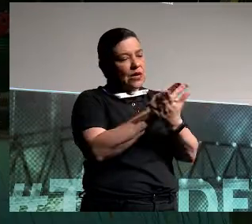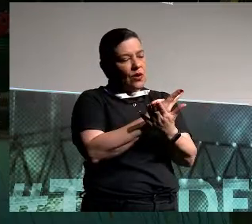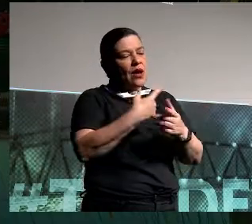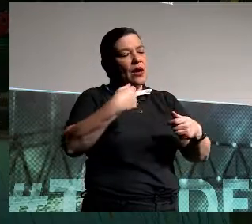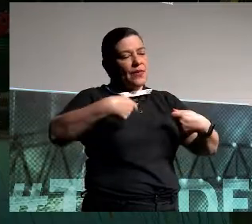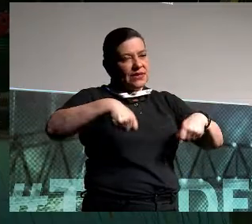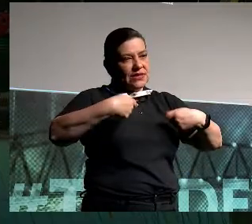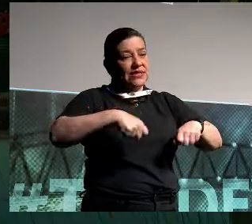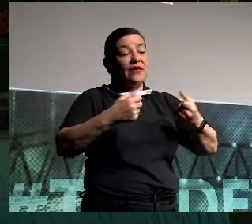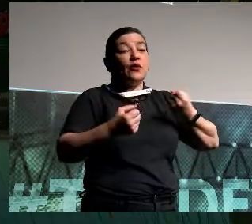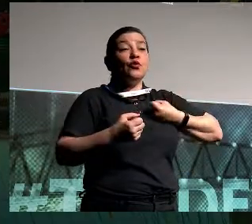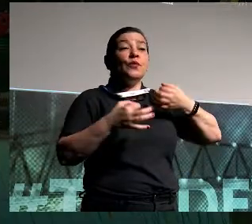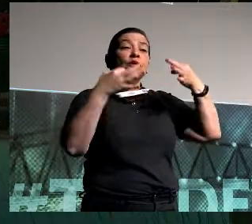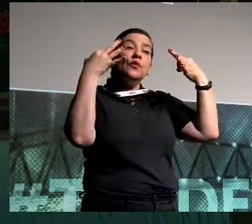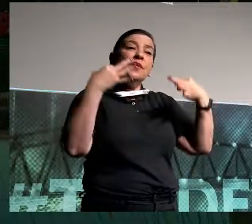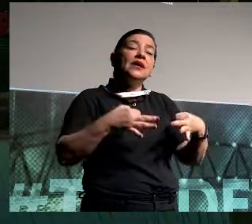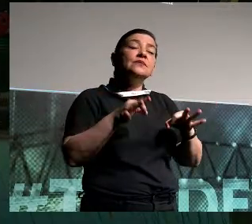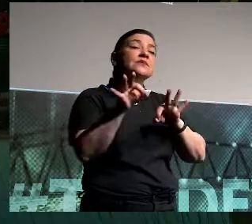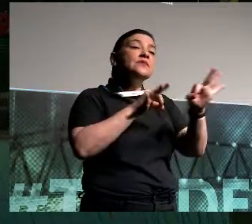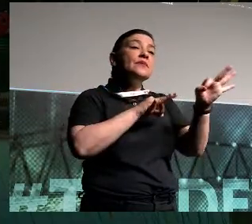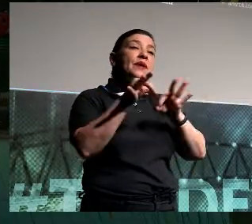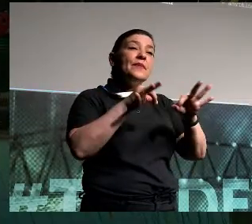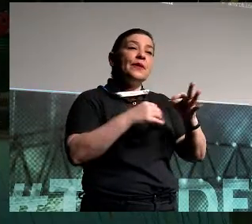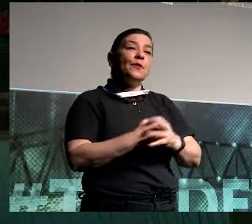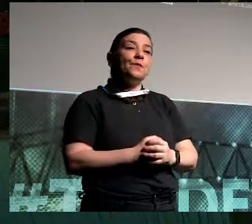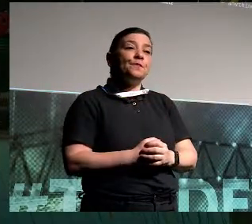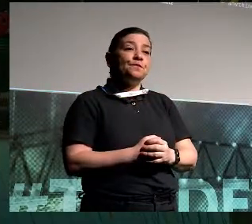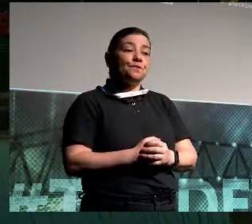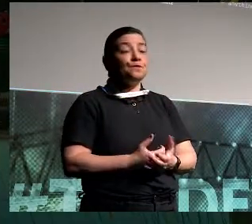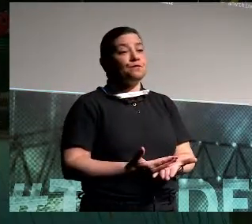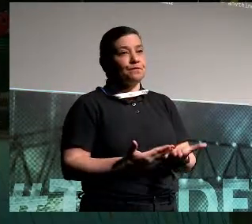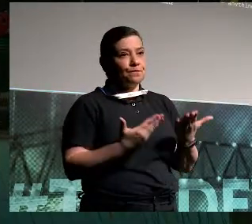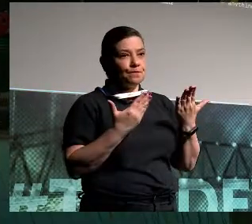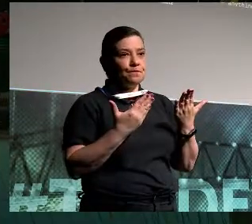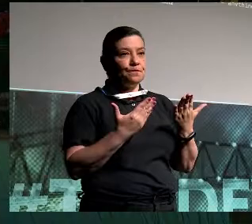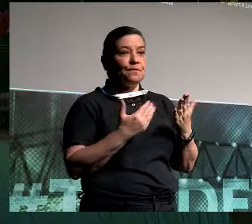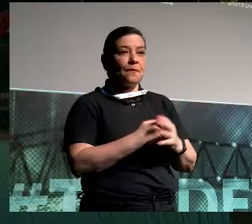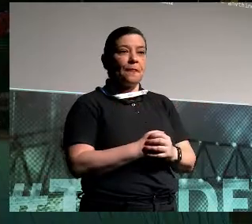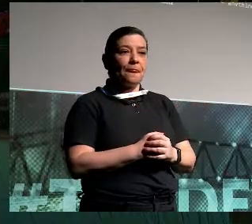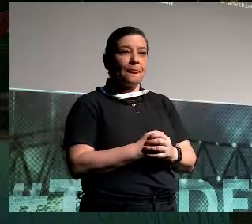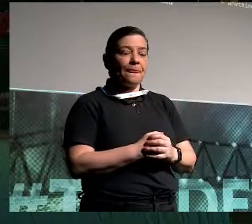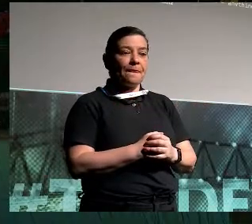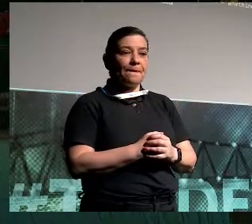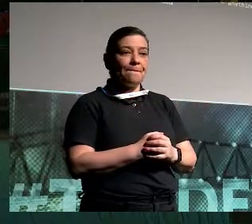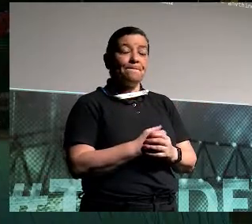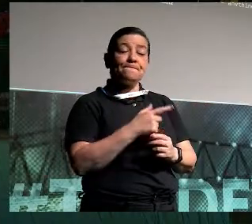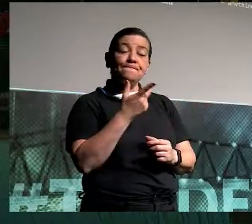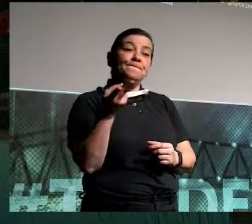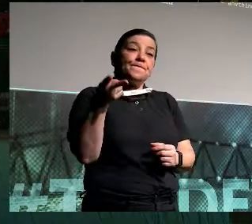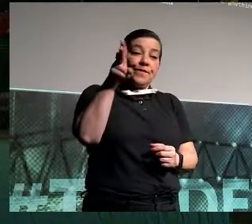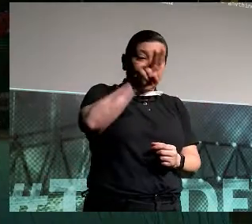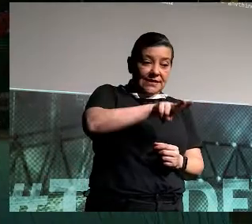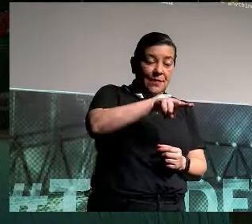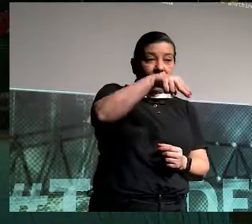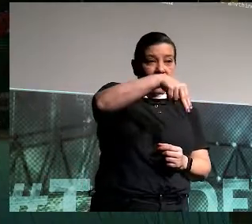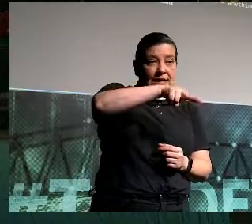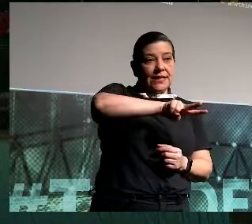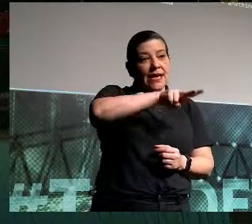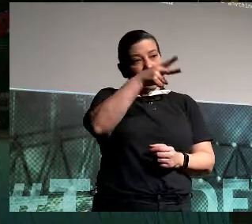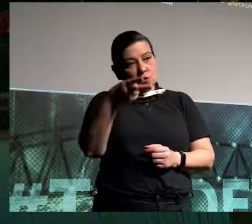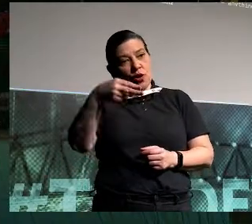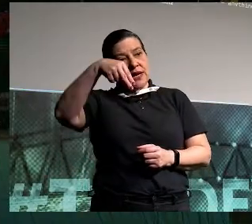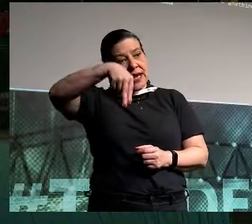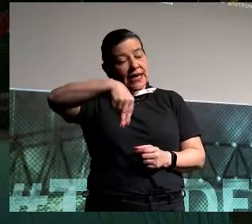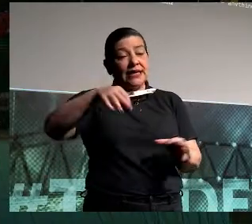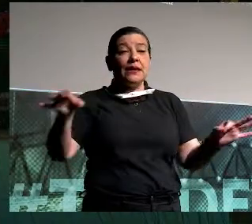precisava ser um número, e daí você fez o quê? N, né? Vamos colocar N, então ele recebe N, retorna N, e daí